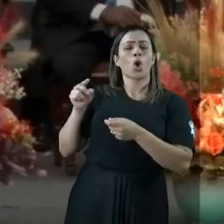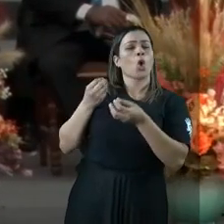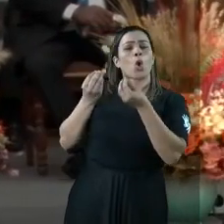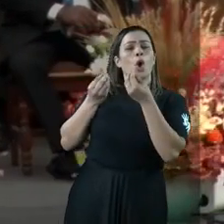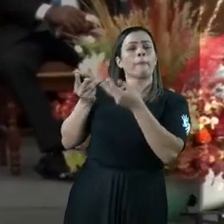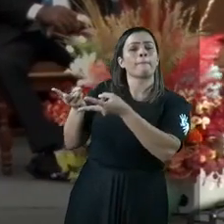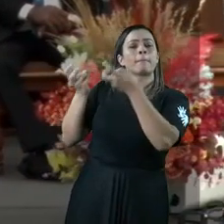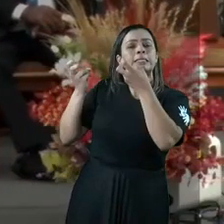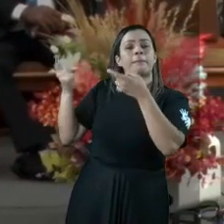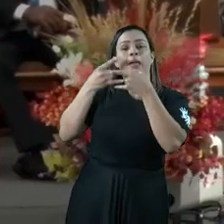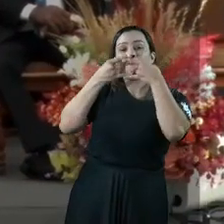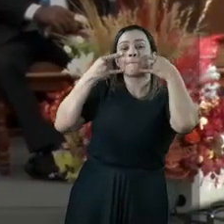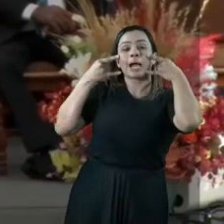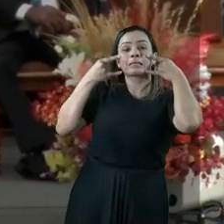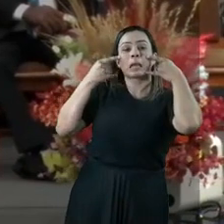Pastor, está doendo em mim.